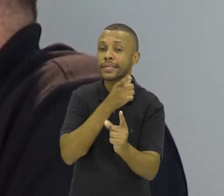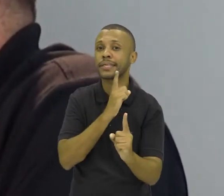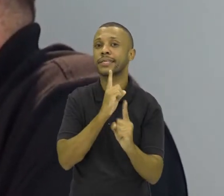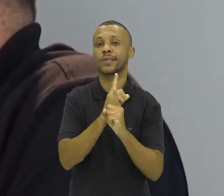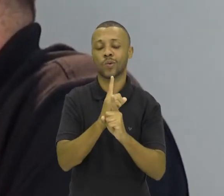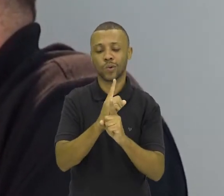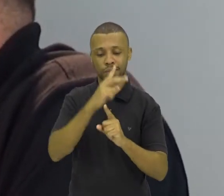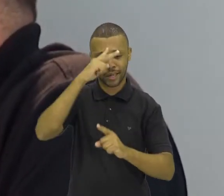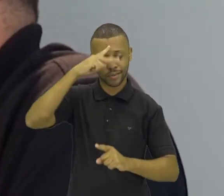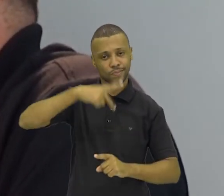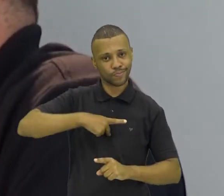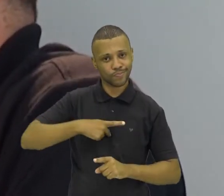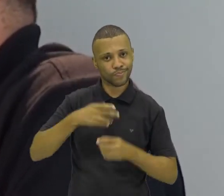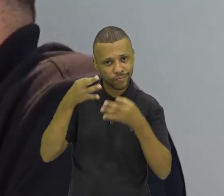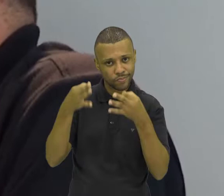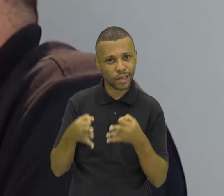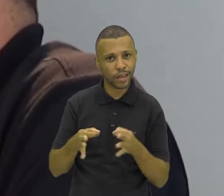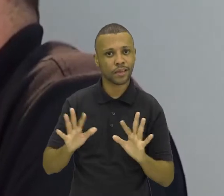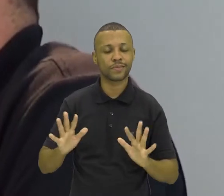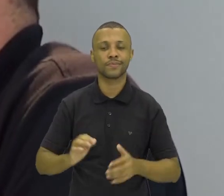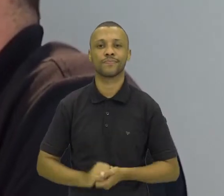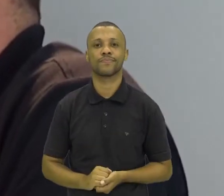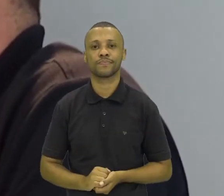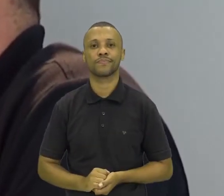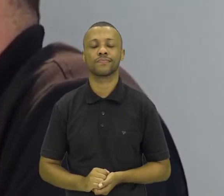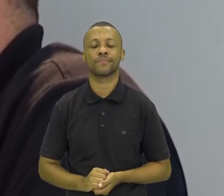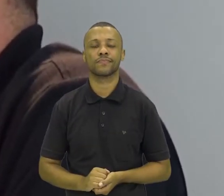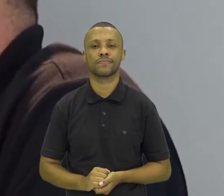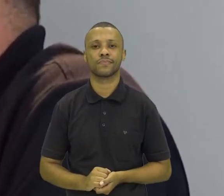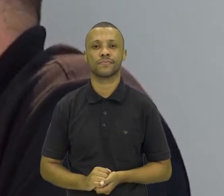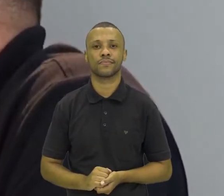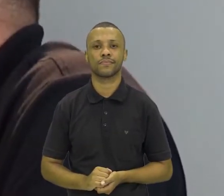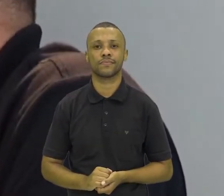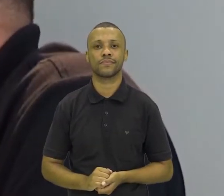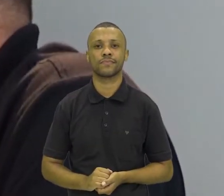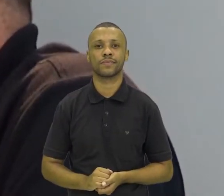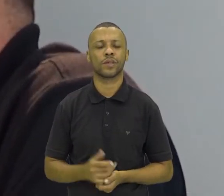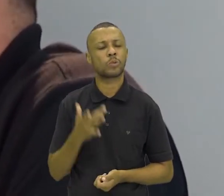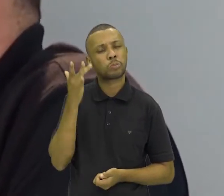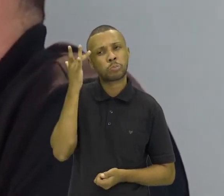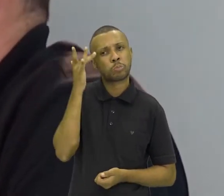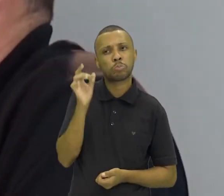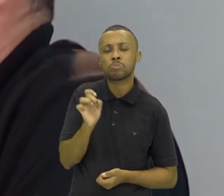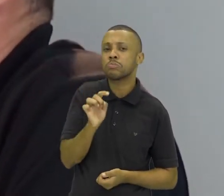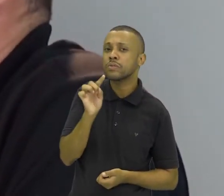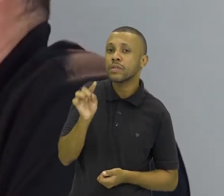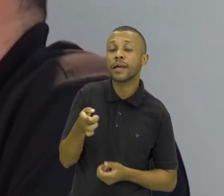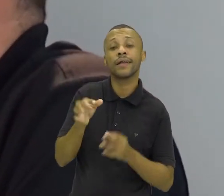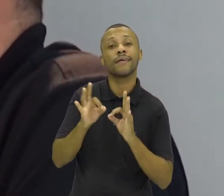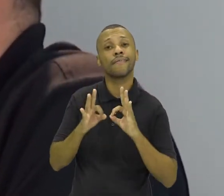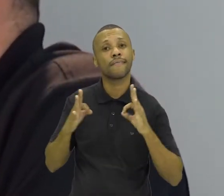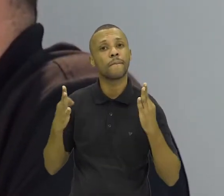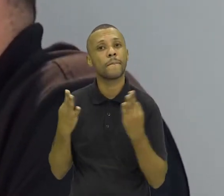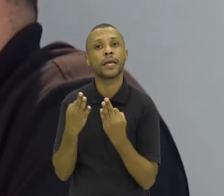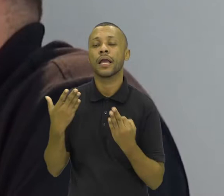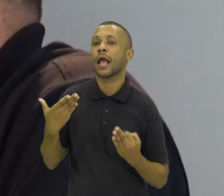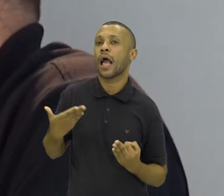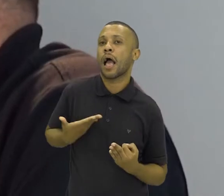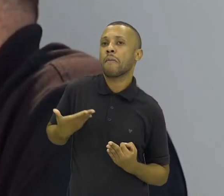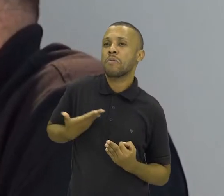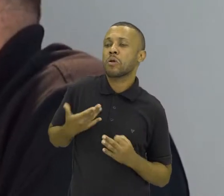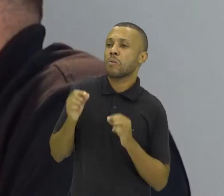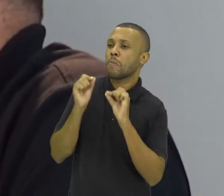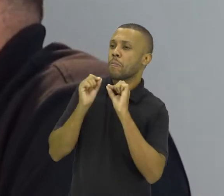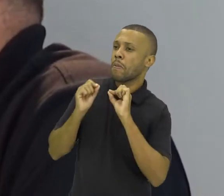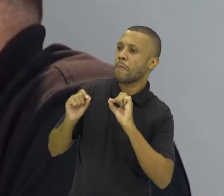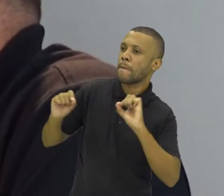18 anos, quando você Bastante procurou depois, o exercício. porque a gente não tem por perto, não sei vocês, eu não tinha na família, amigos,